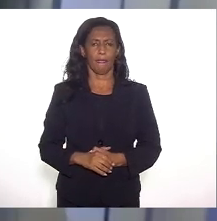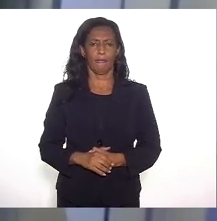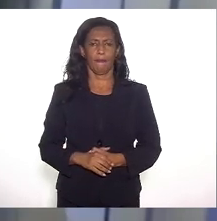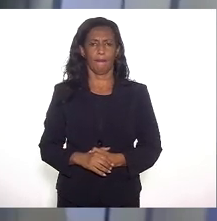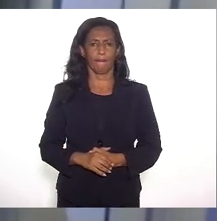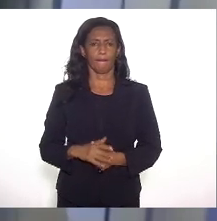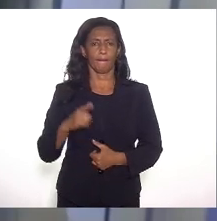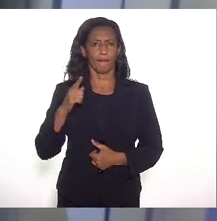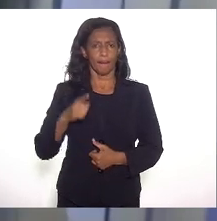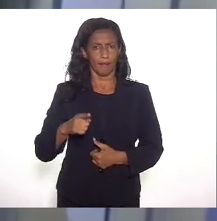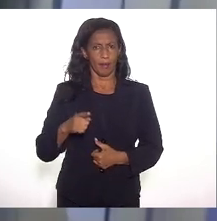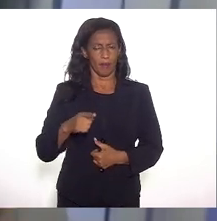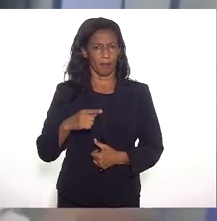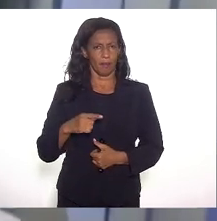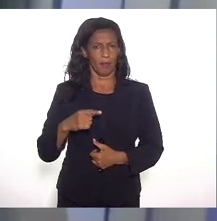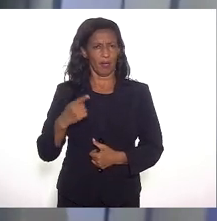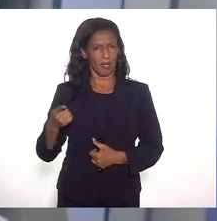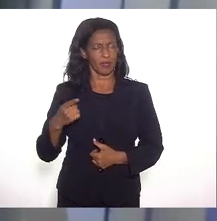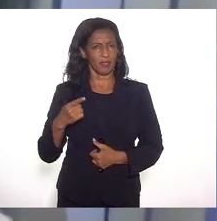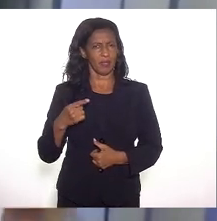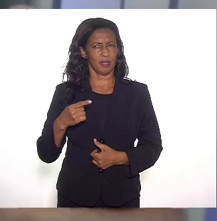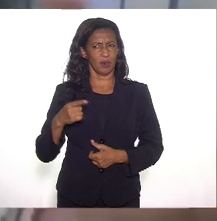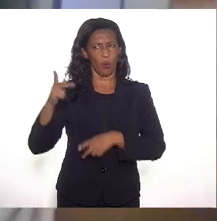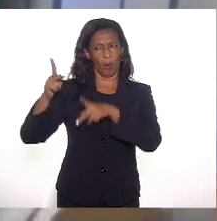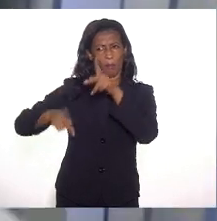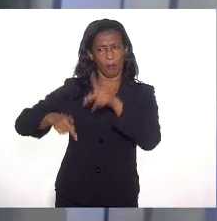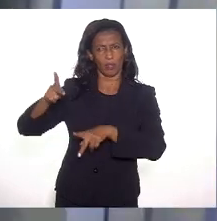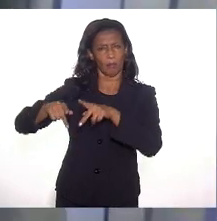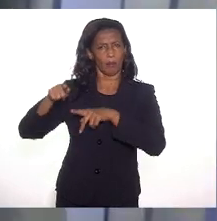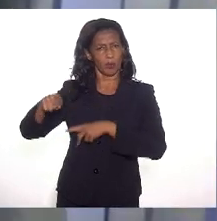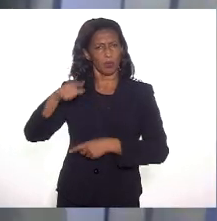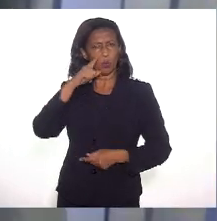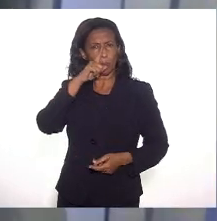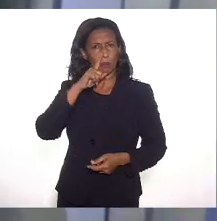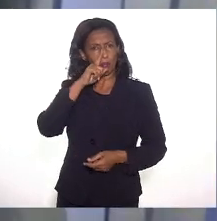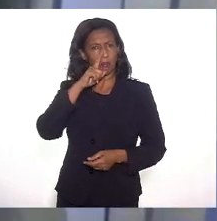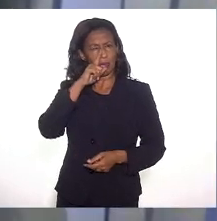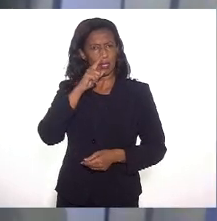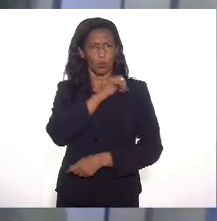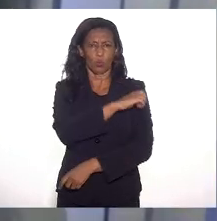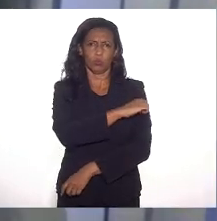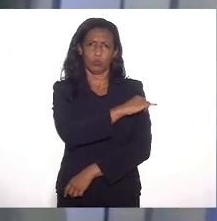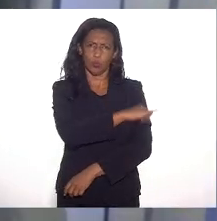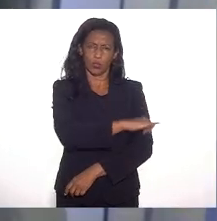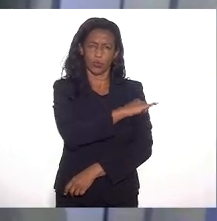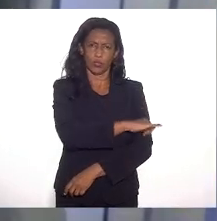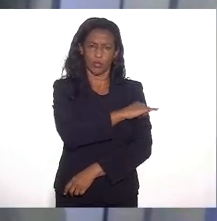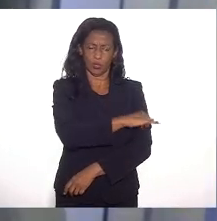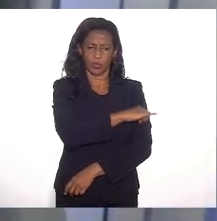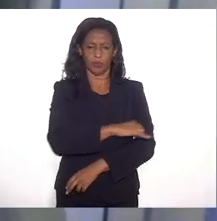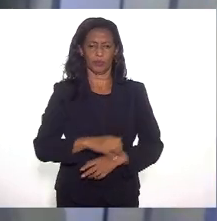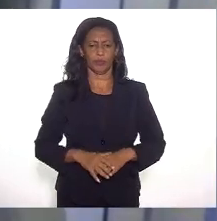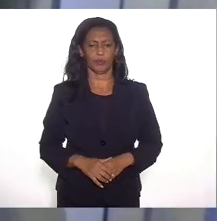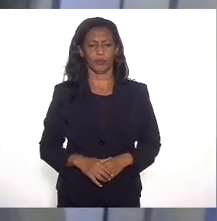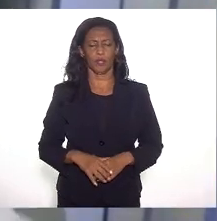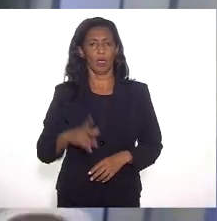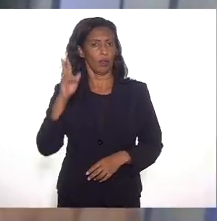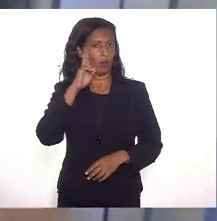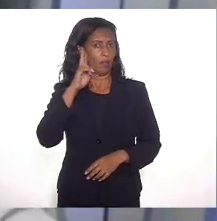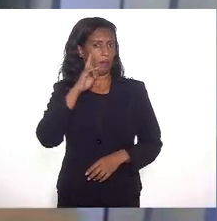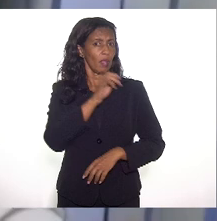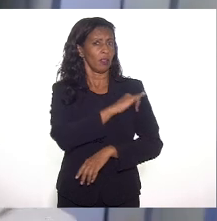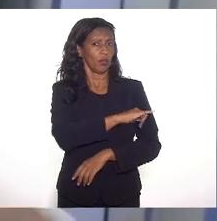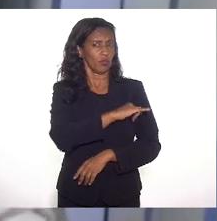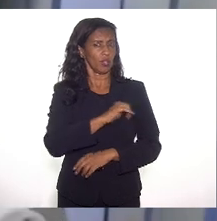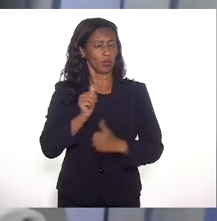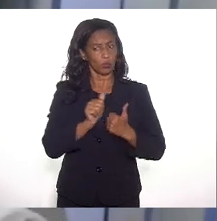decisão desastrada, que coloca a população, inclusive, do Rio de Janeiro numa situação de risco. Eu quero lembrar que o Rio de Janeiro